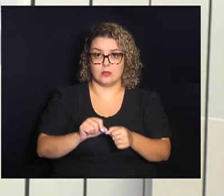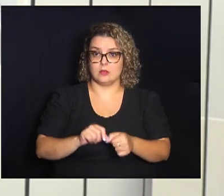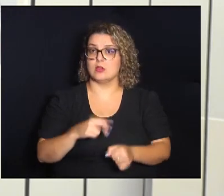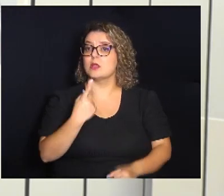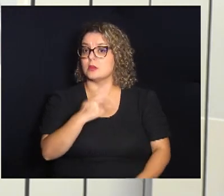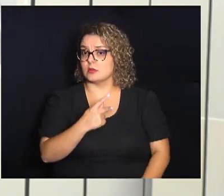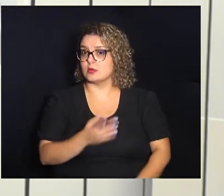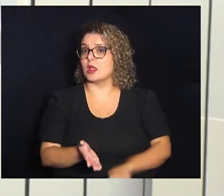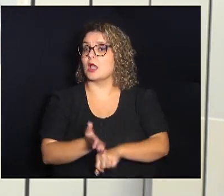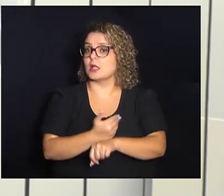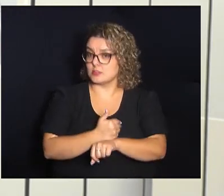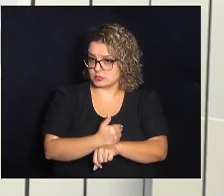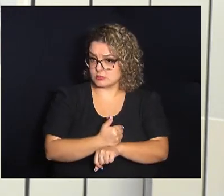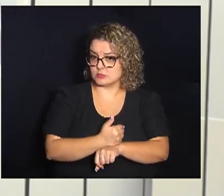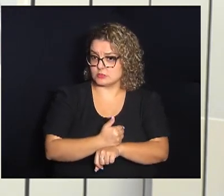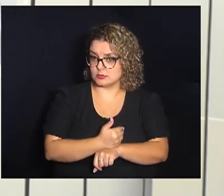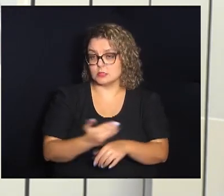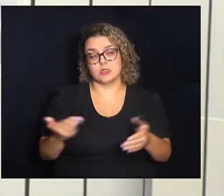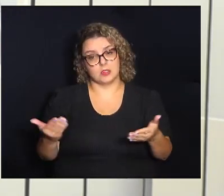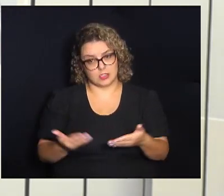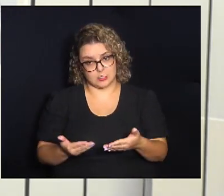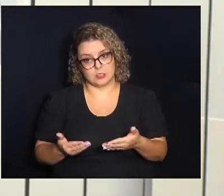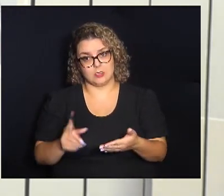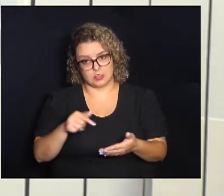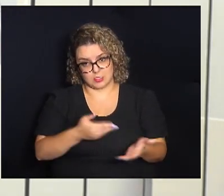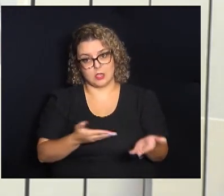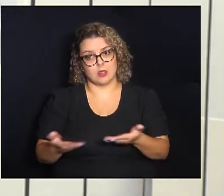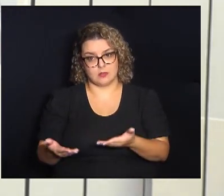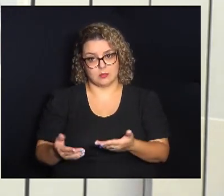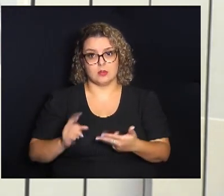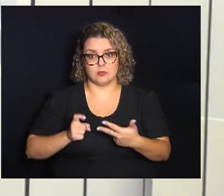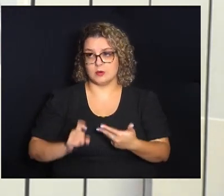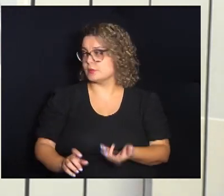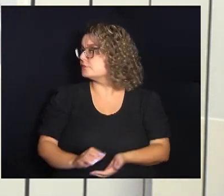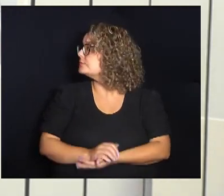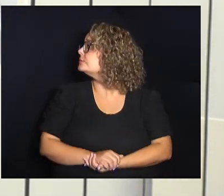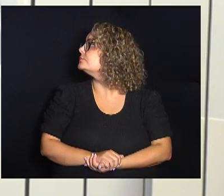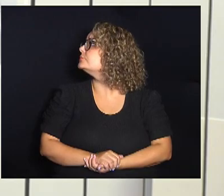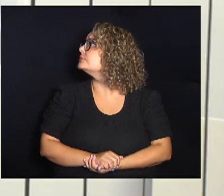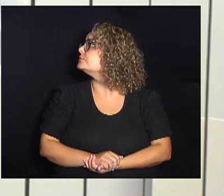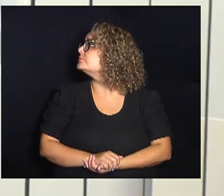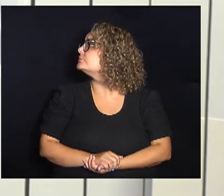ela anteriormente e que agora é apresentada pelo Executivo.